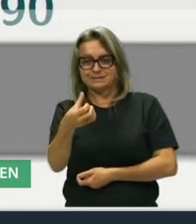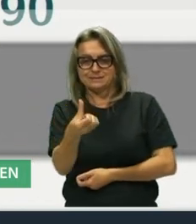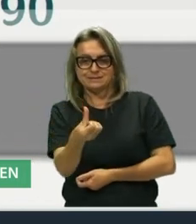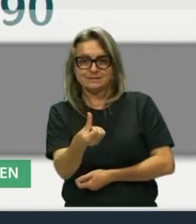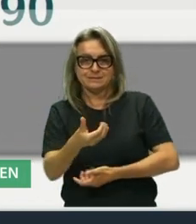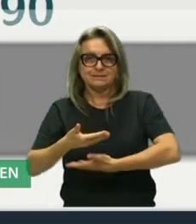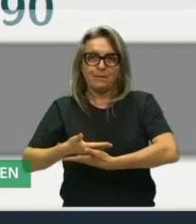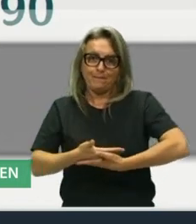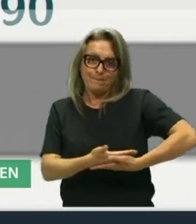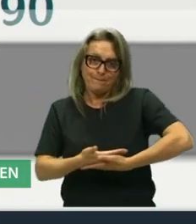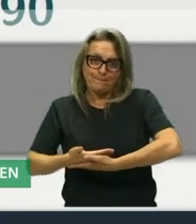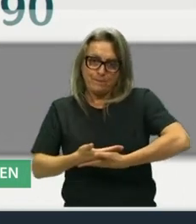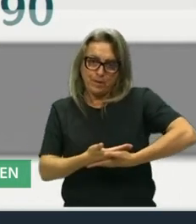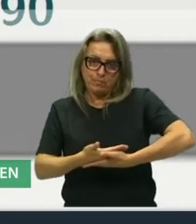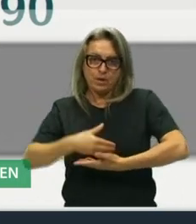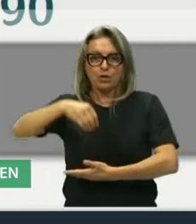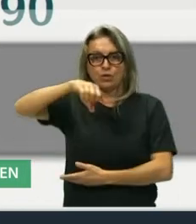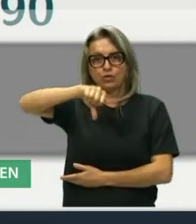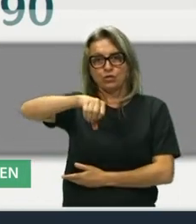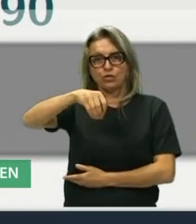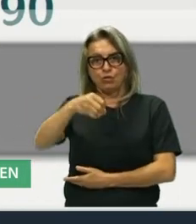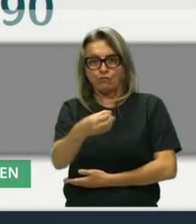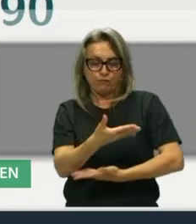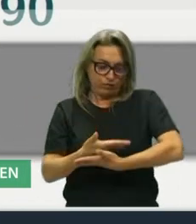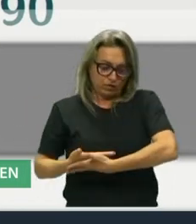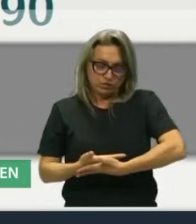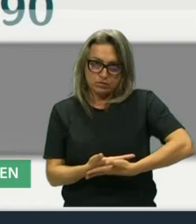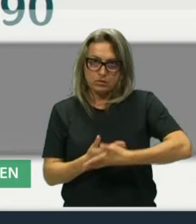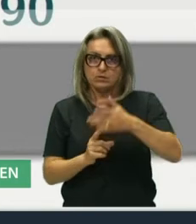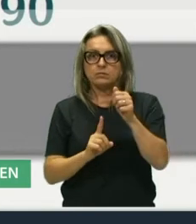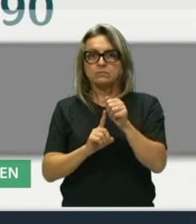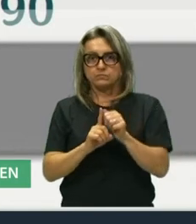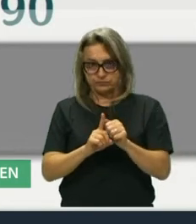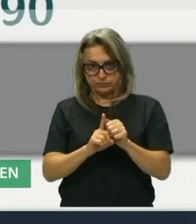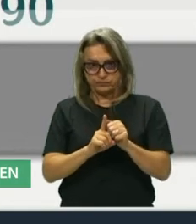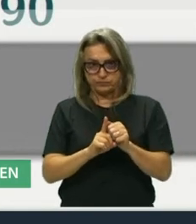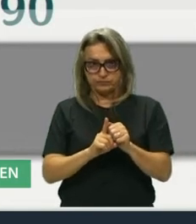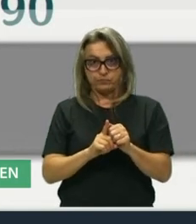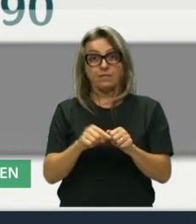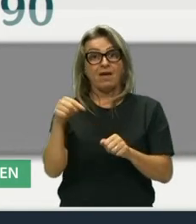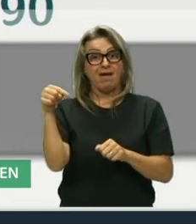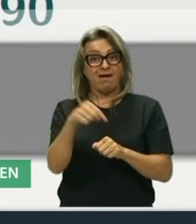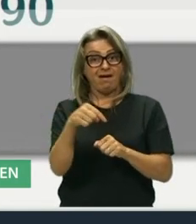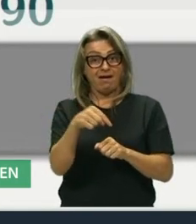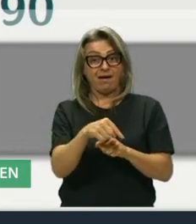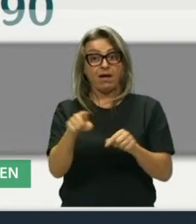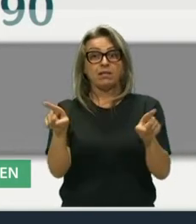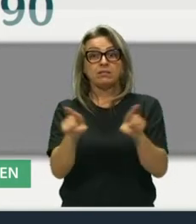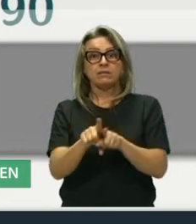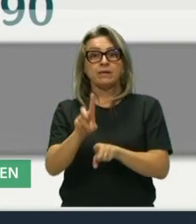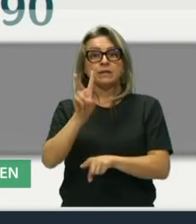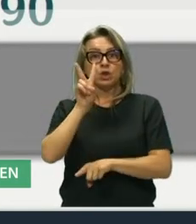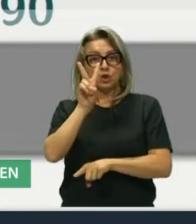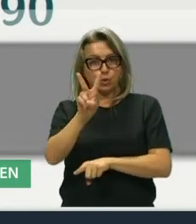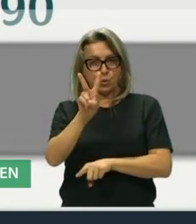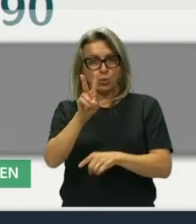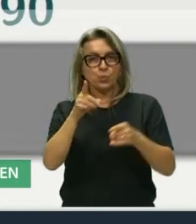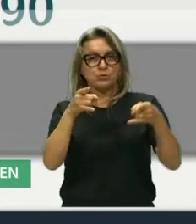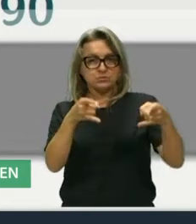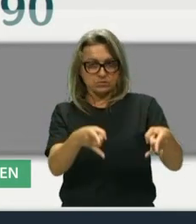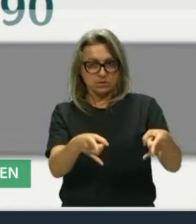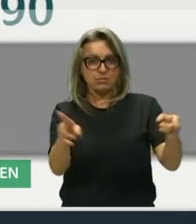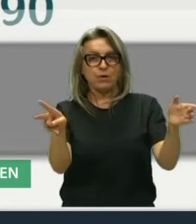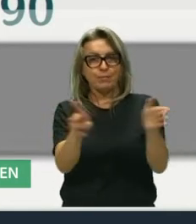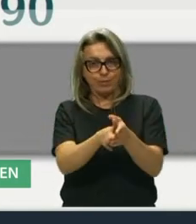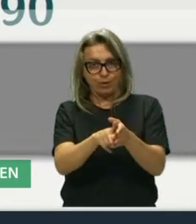bebês mês. E também ali nós temos dois leitos destinados ao convênio, que muitas vezes